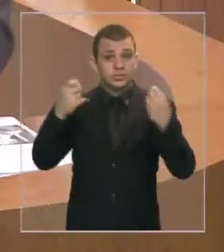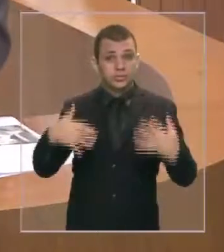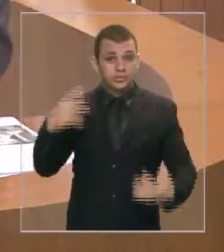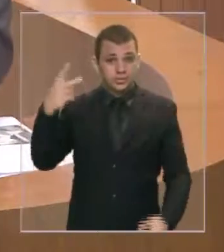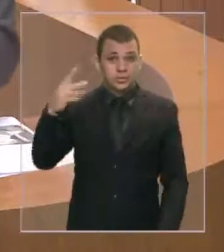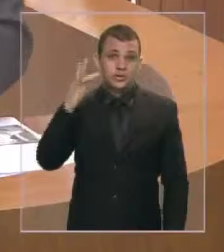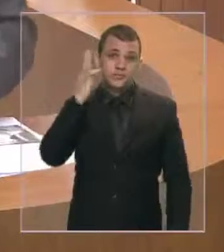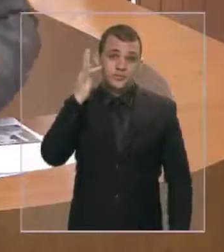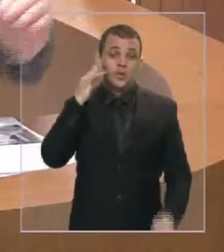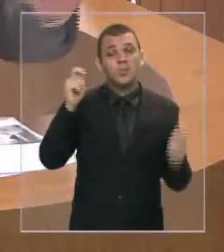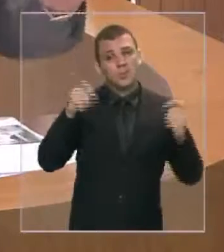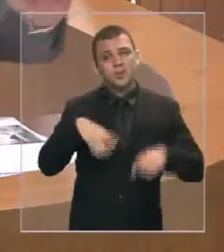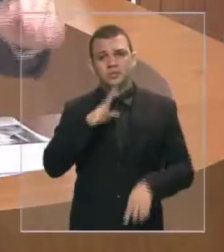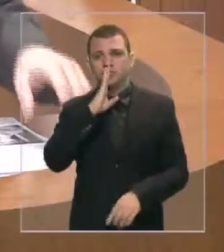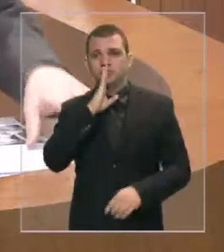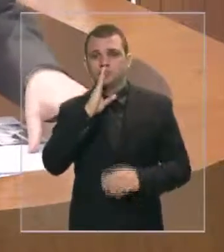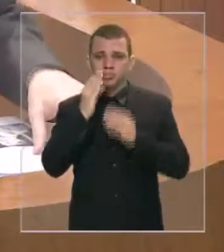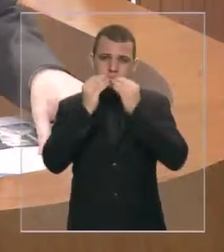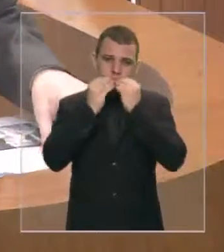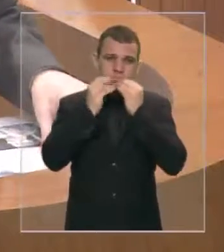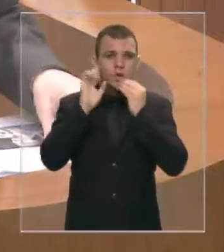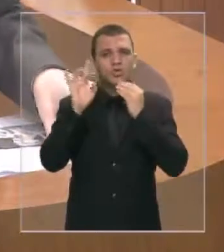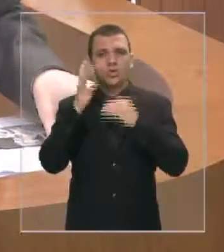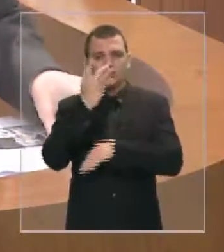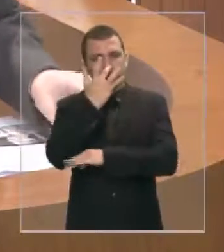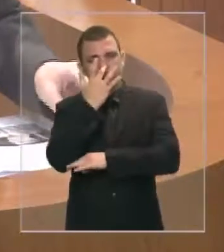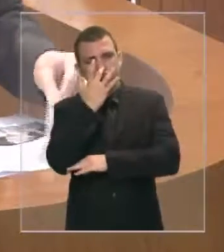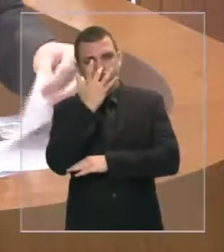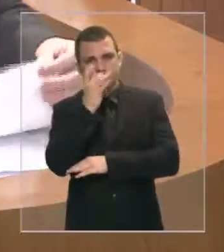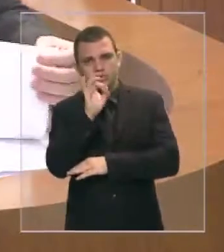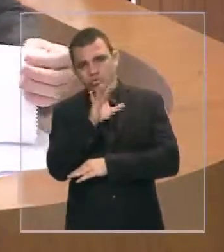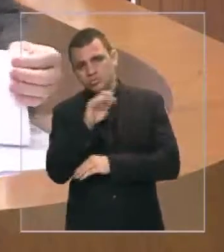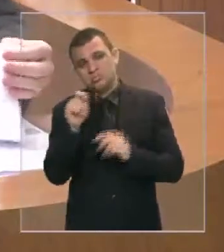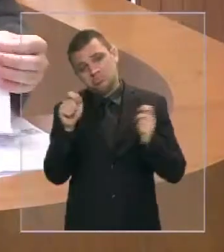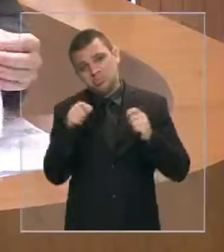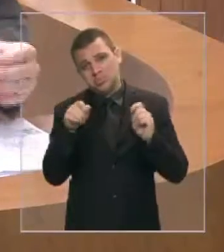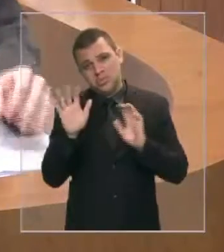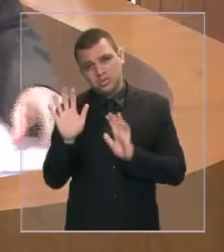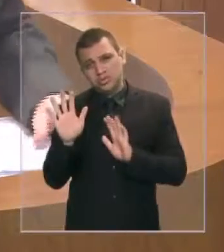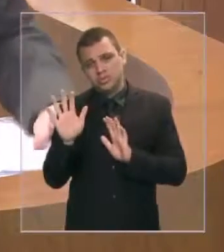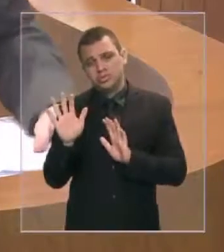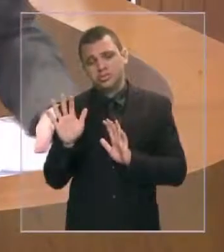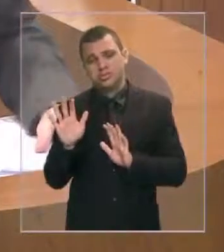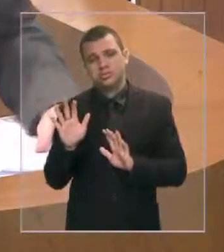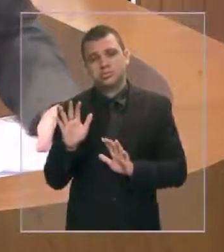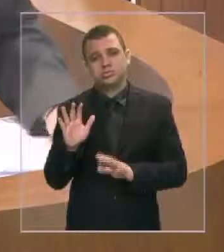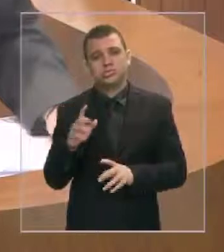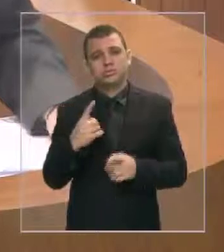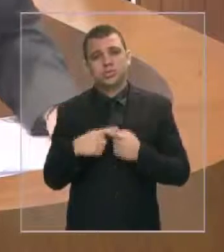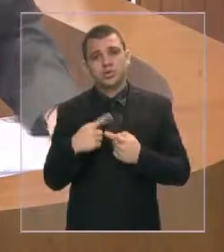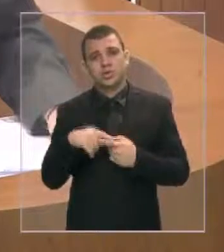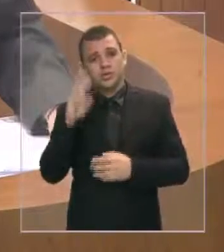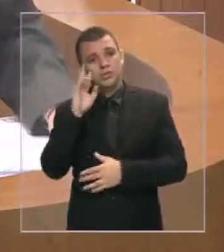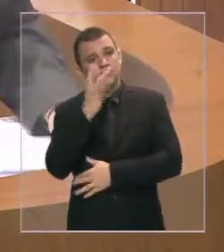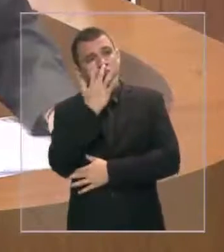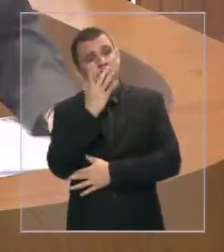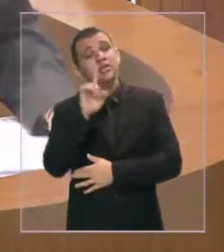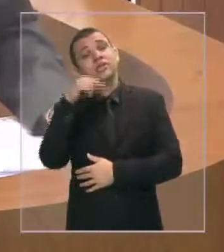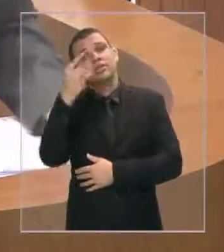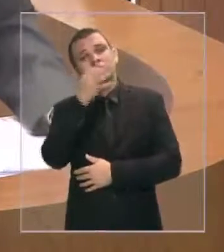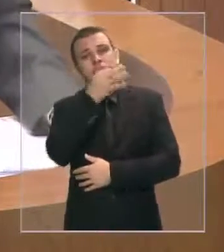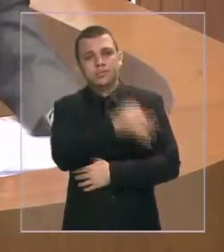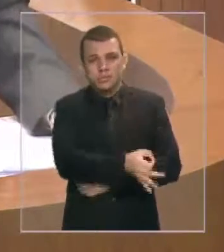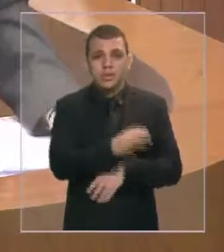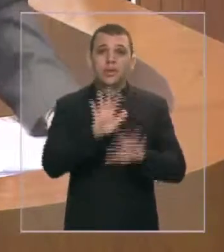estar calado, acompanhando o cenário para ver o que ia dar e depois se posicionar. Mas ele